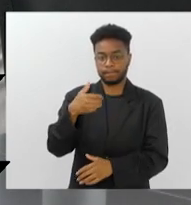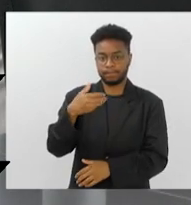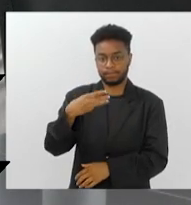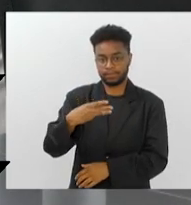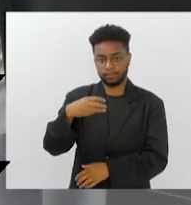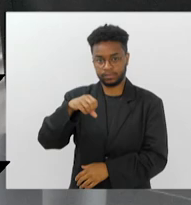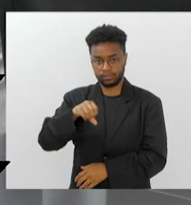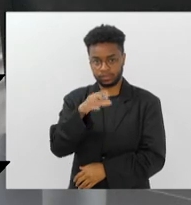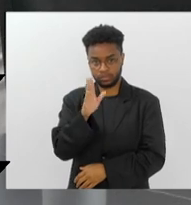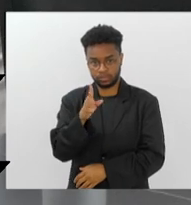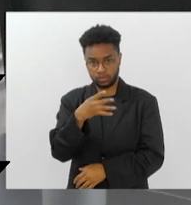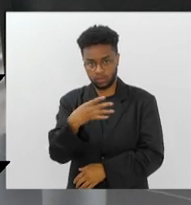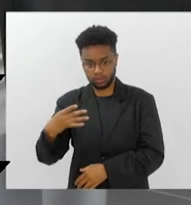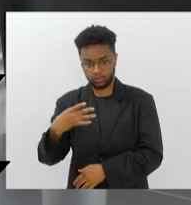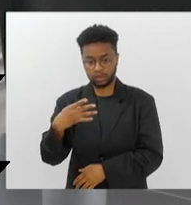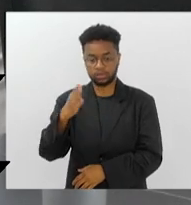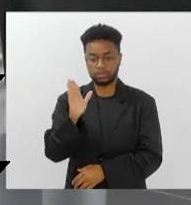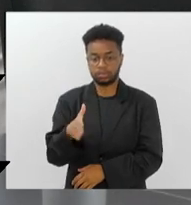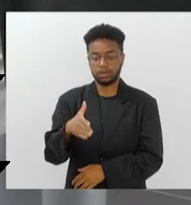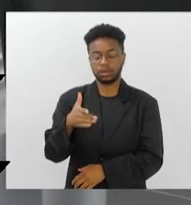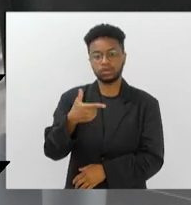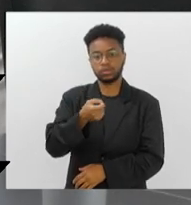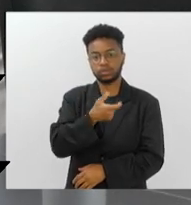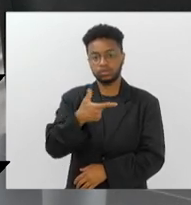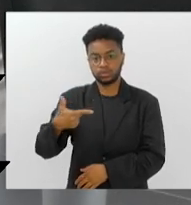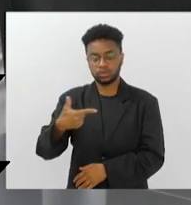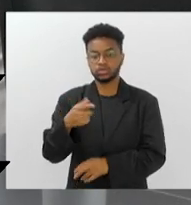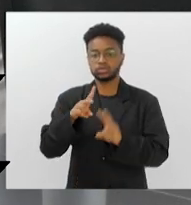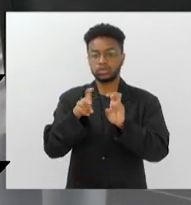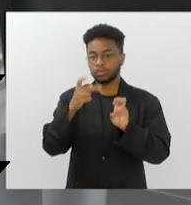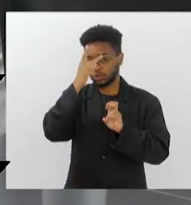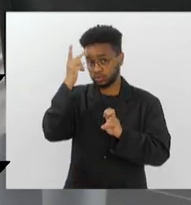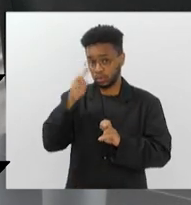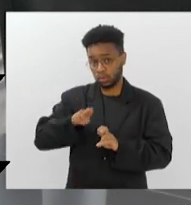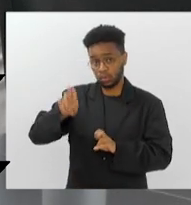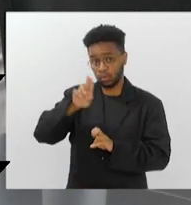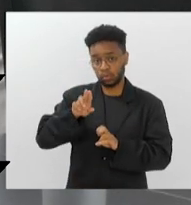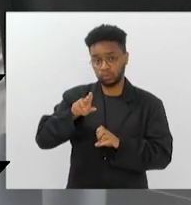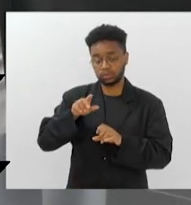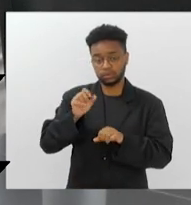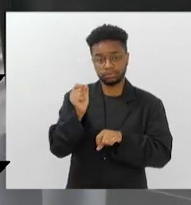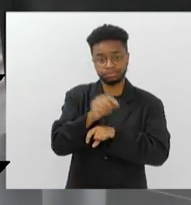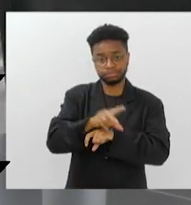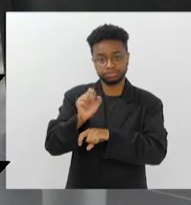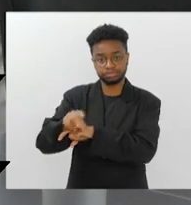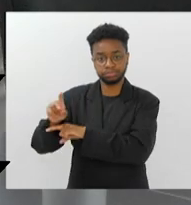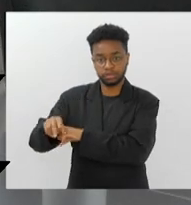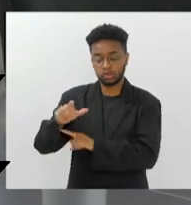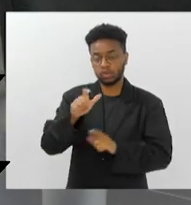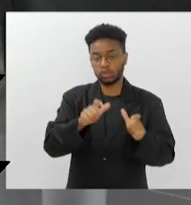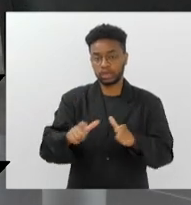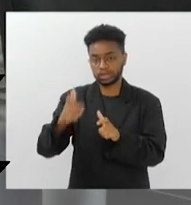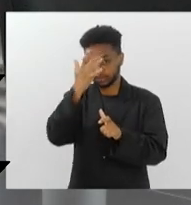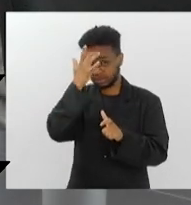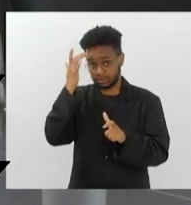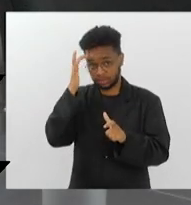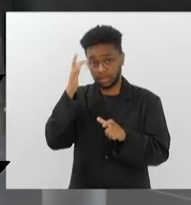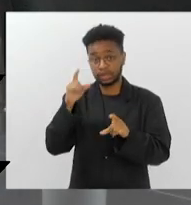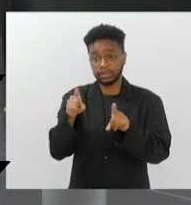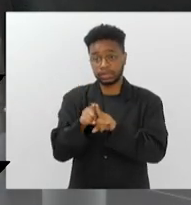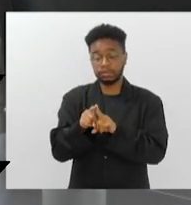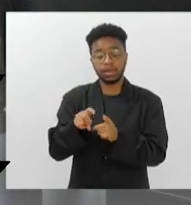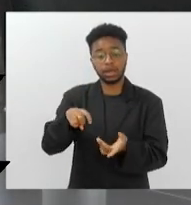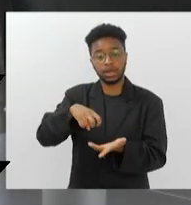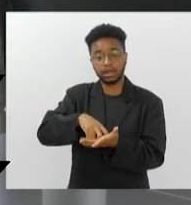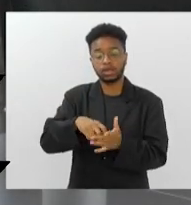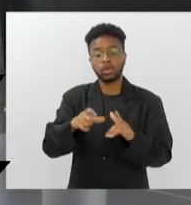usuárias de serviço de saúde mental e da outras providências para incluir punições à clínicas hospitais e comunidades terapêuticas bem